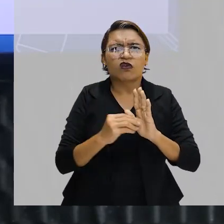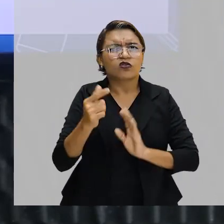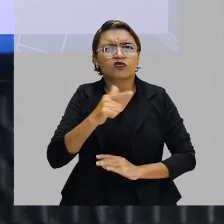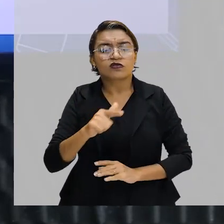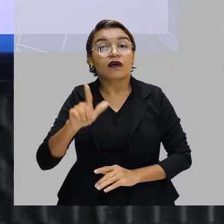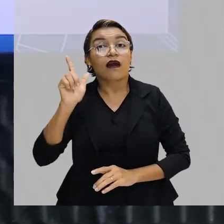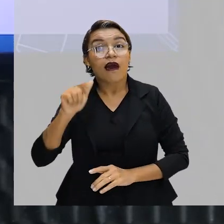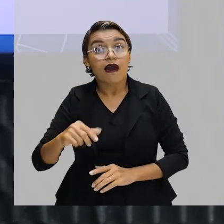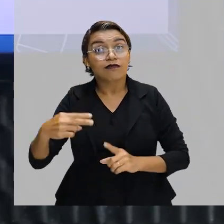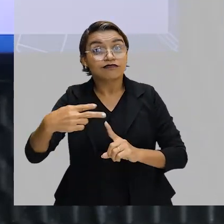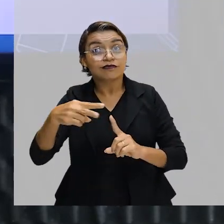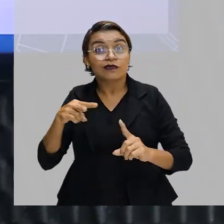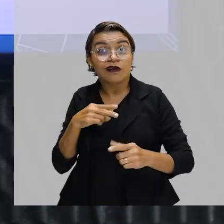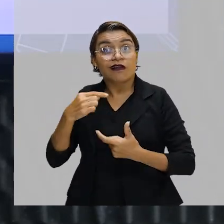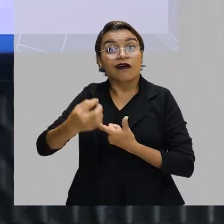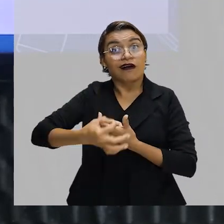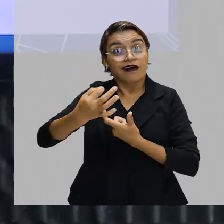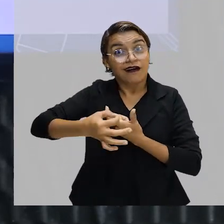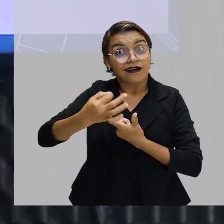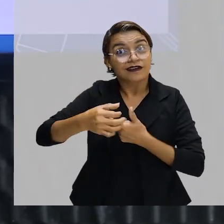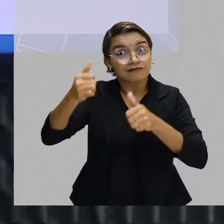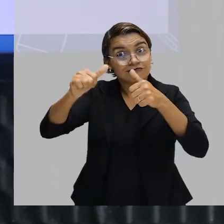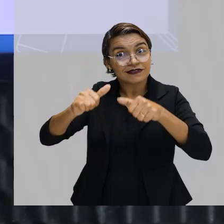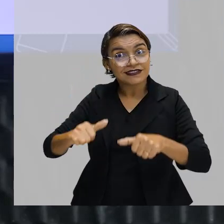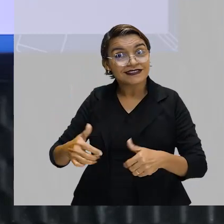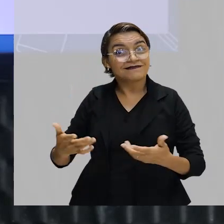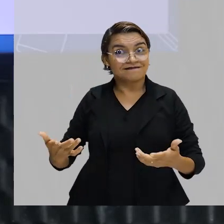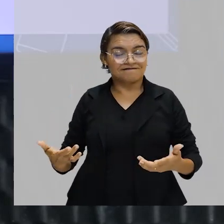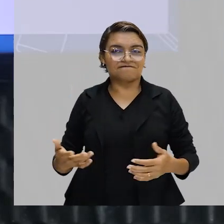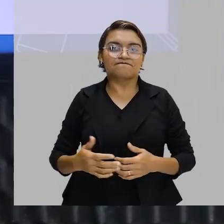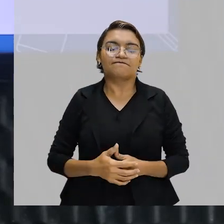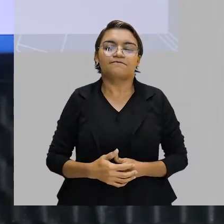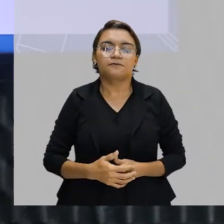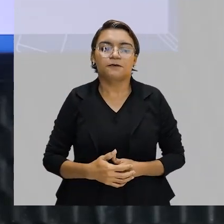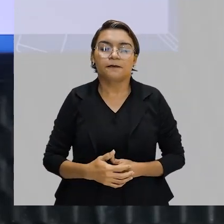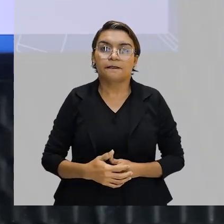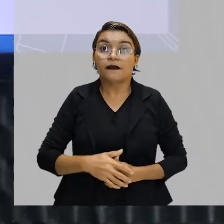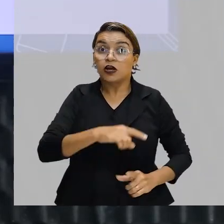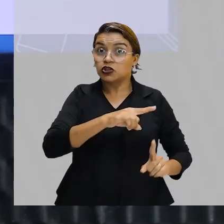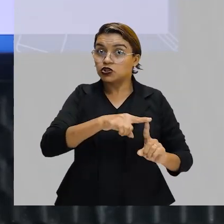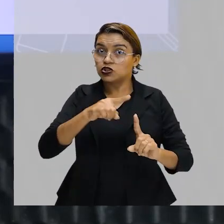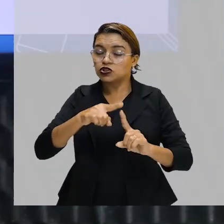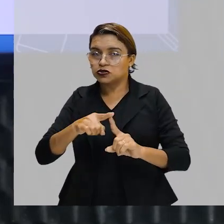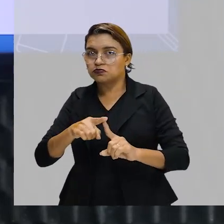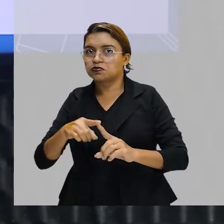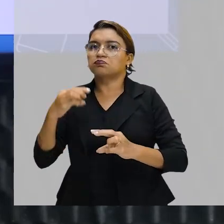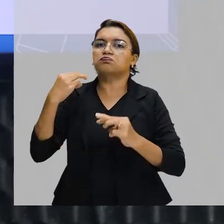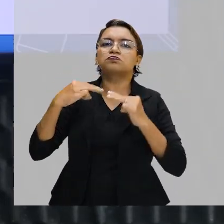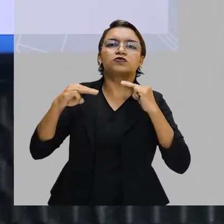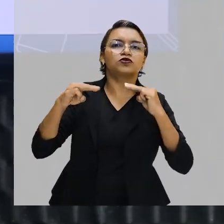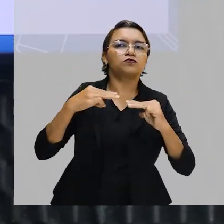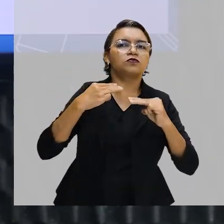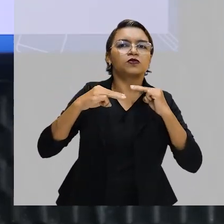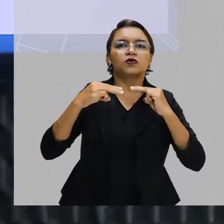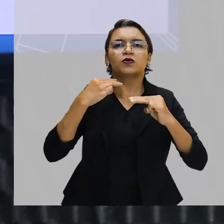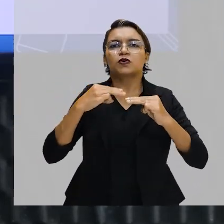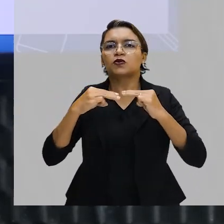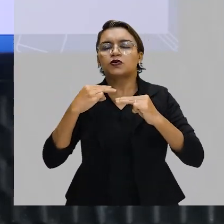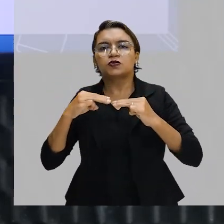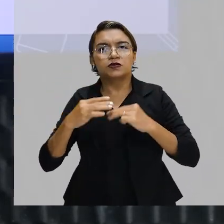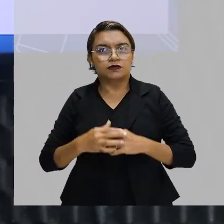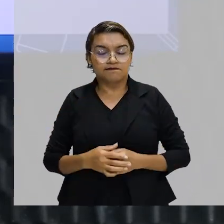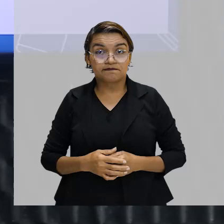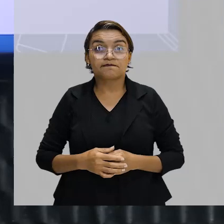olhar crítico. Depende de quem analisa, certo? Esse tipo de música, que as pessoas às vezes falam muito nos dias